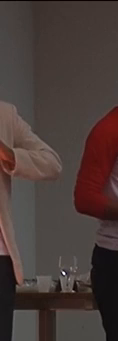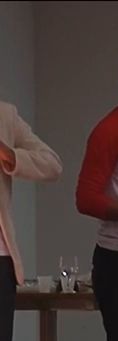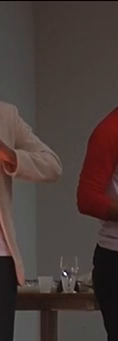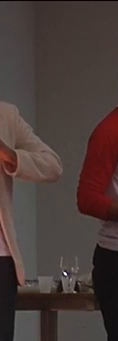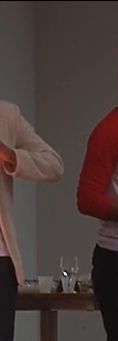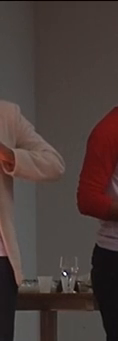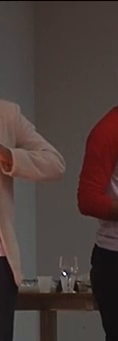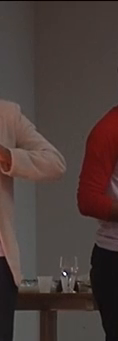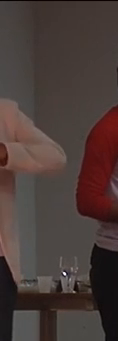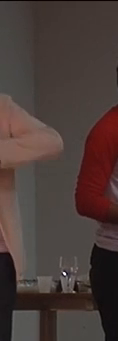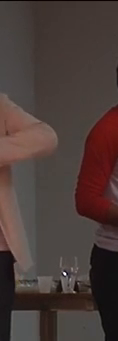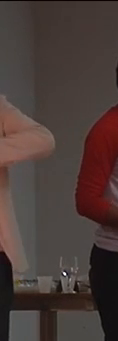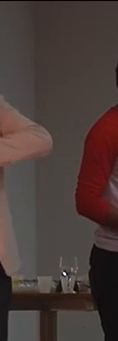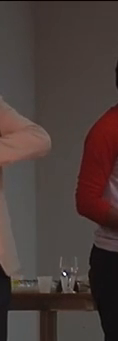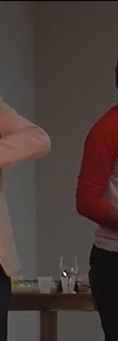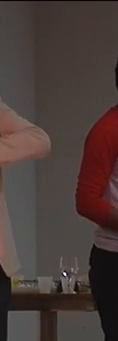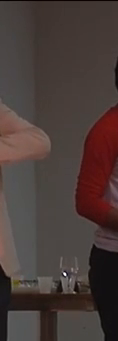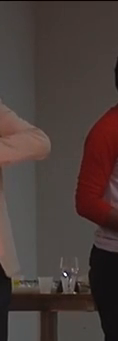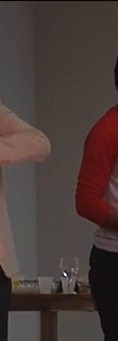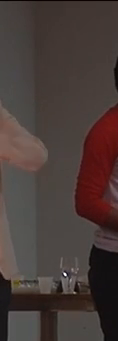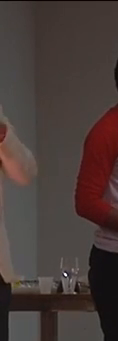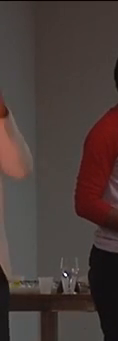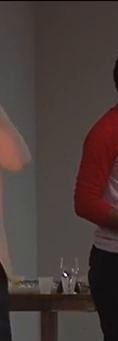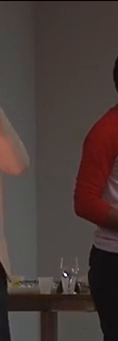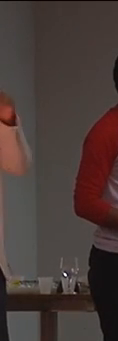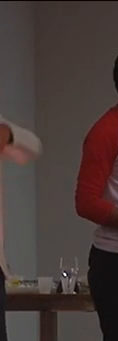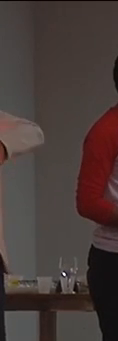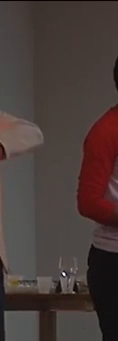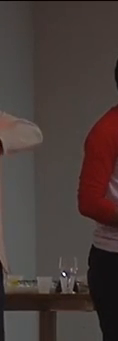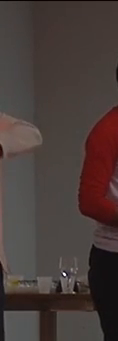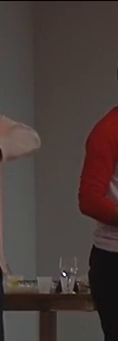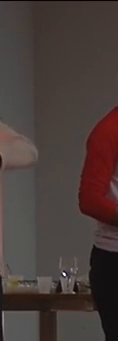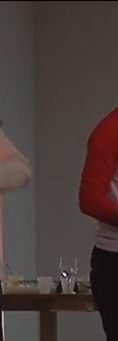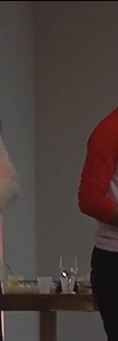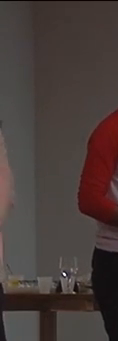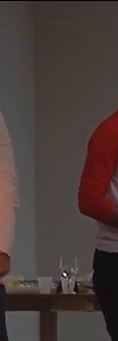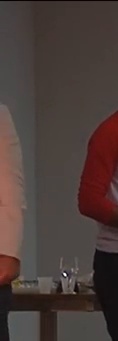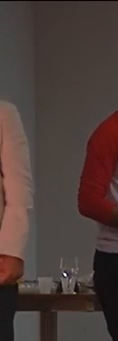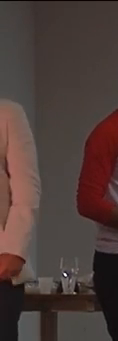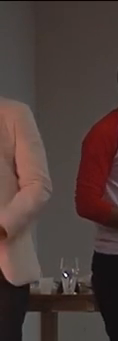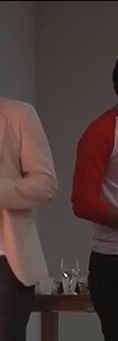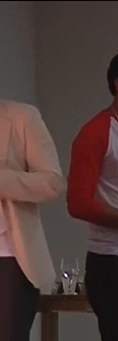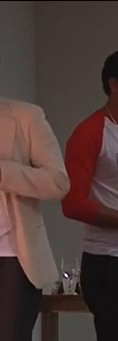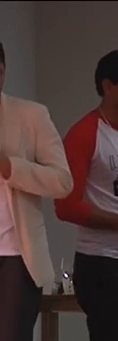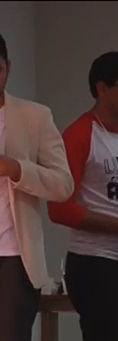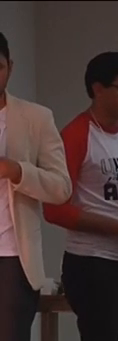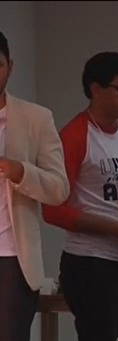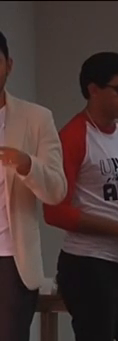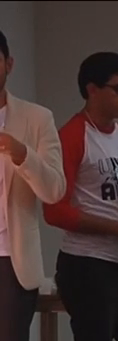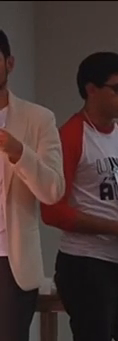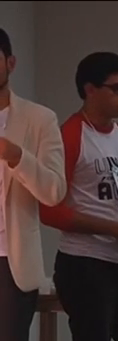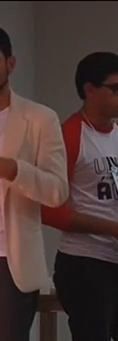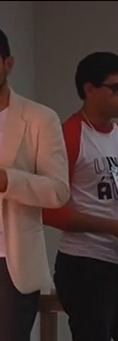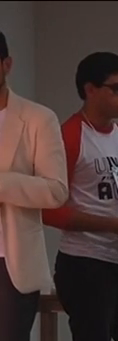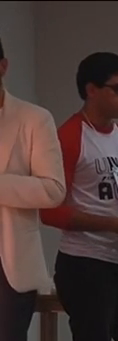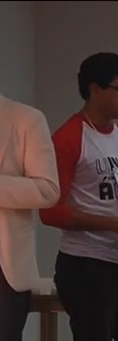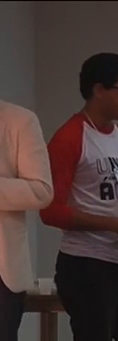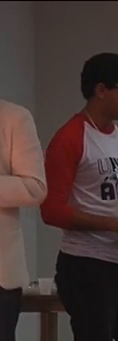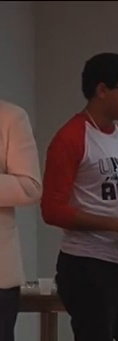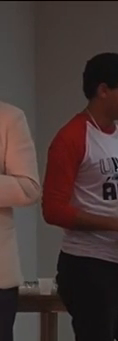ao cronômetro. Nós temos aqui uma pessoa que está colaborando, porque se eu ligo o meu microfone,